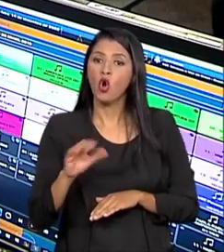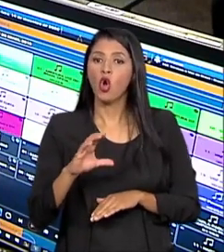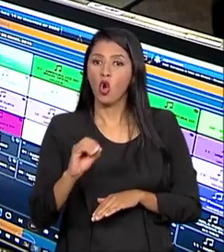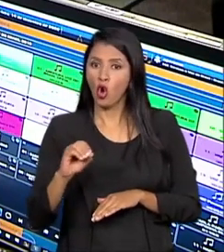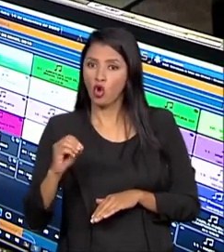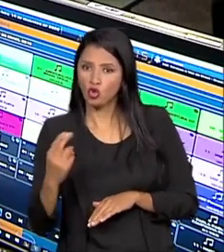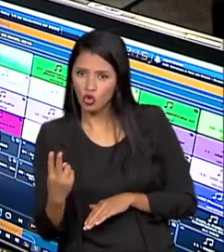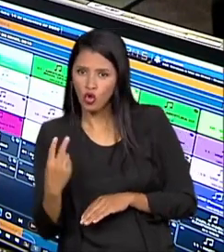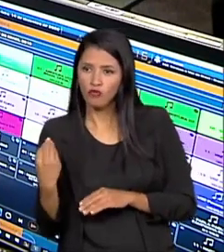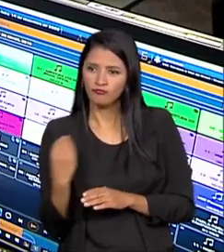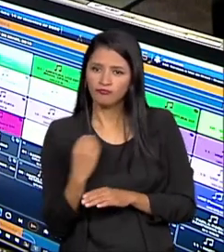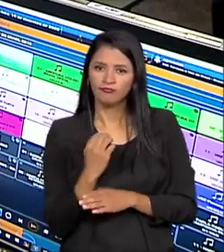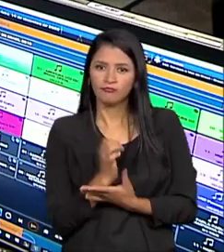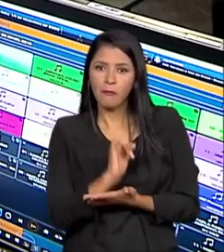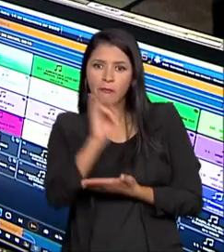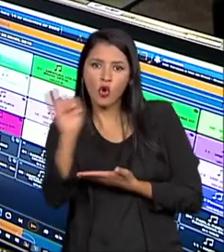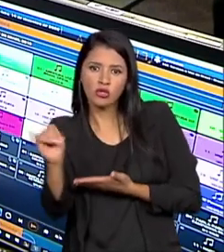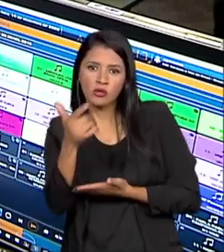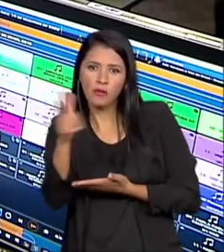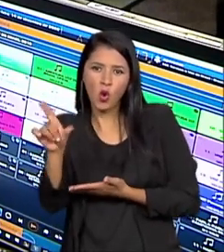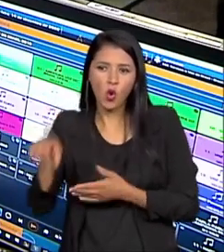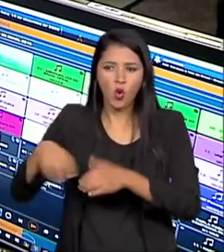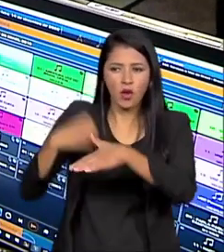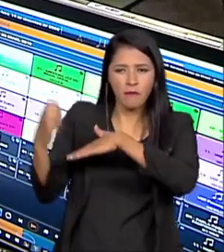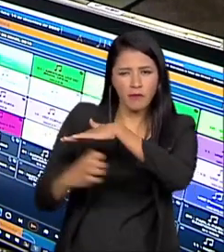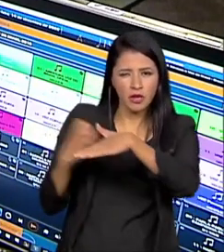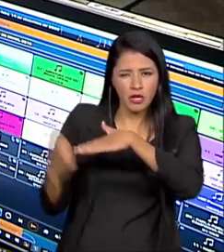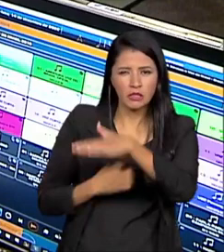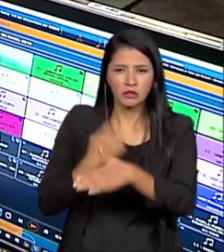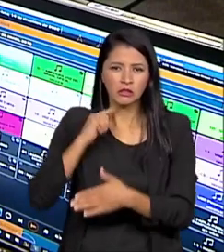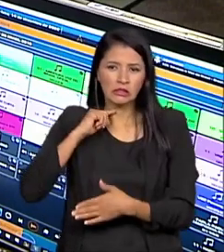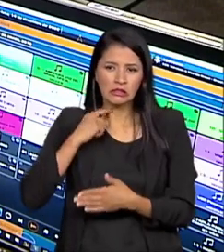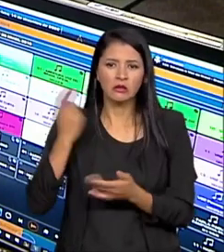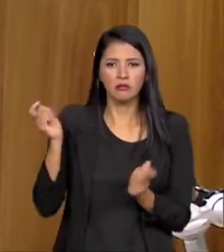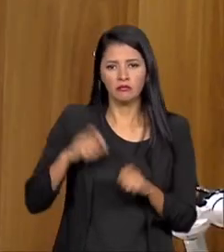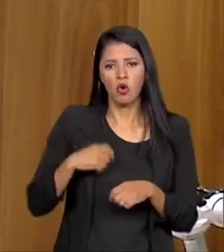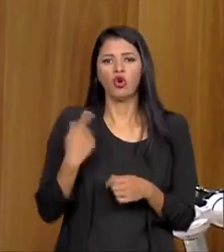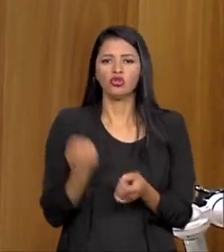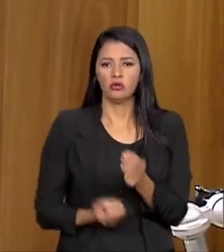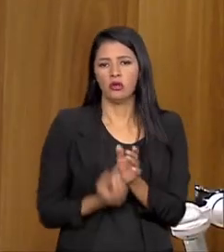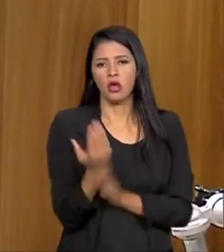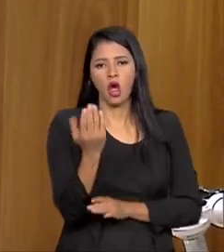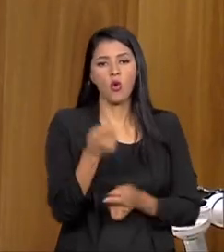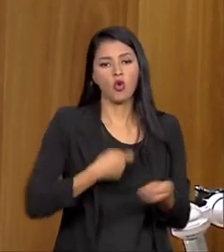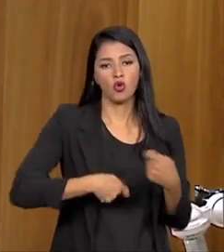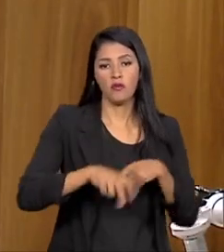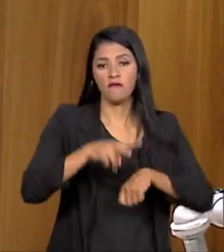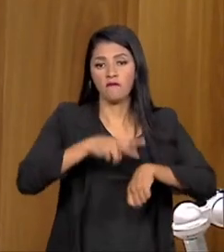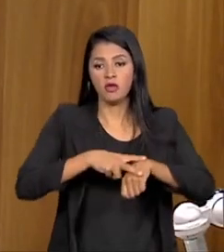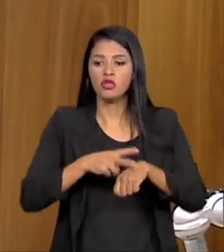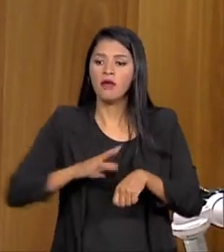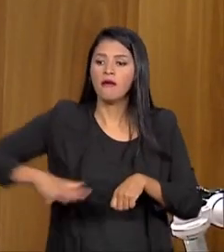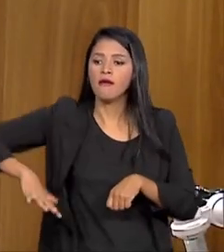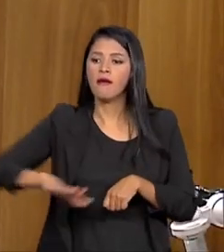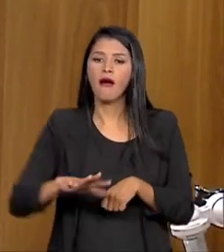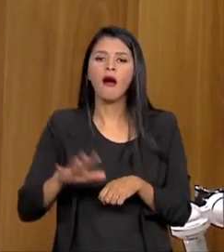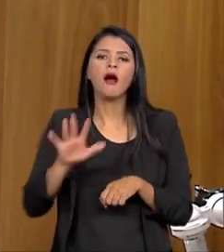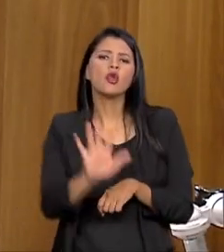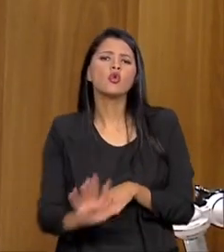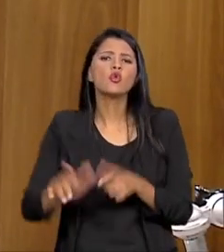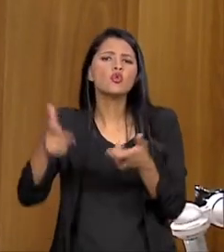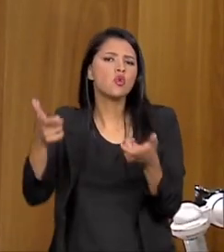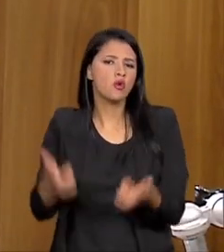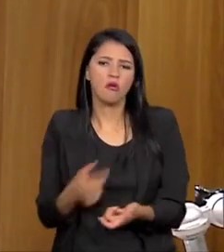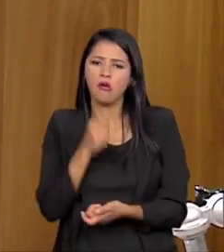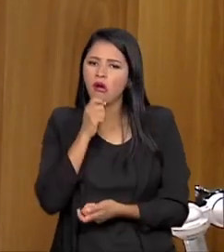para países ou empresas poluidoras essa é uma solução para criar uma nova economia verde em setores em áreas em regiões que